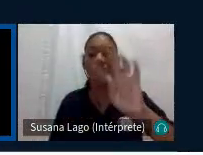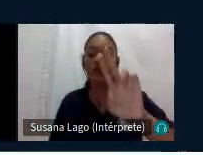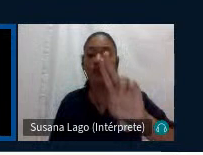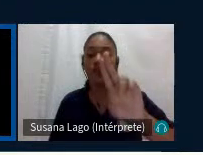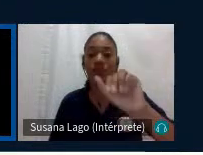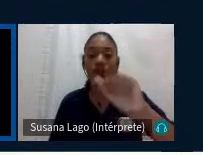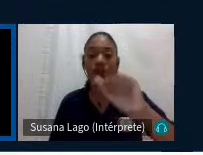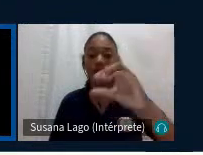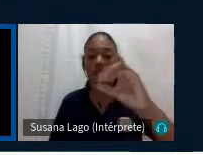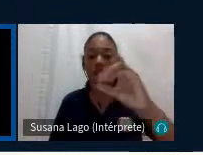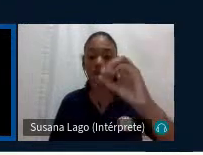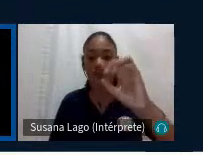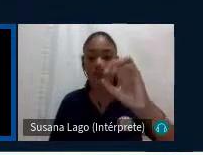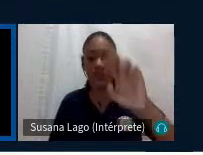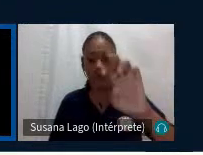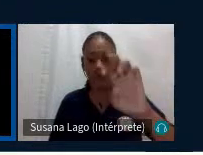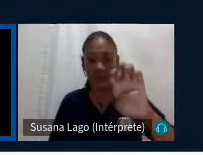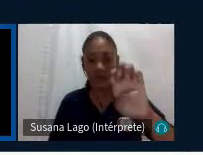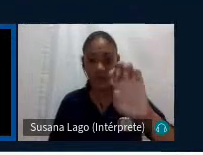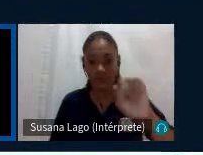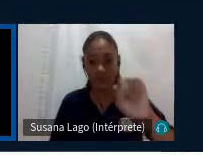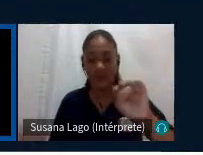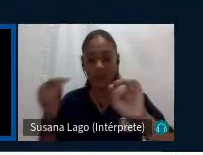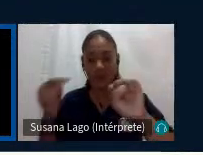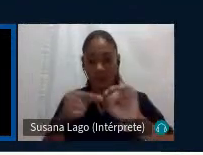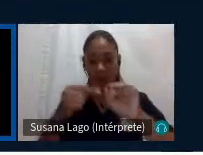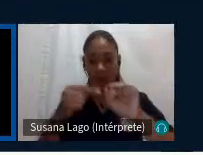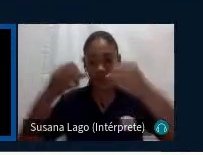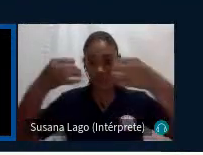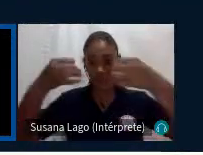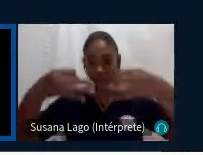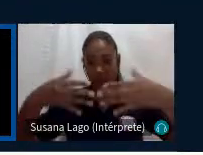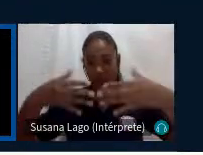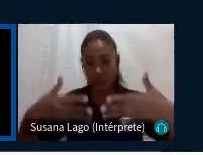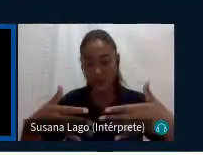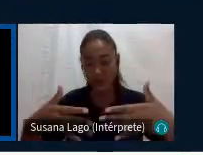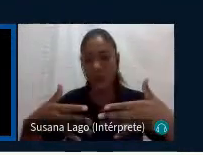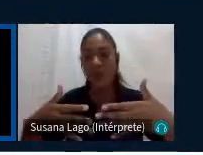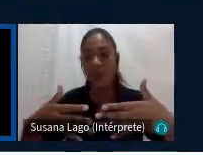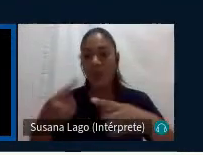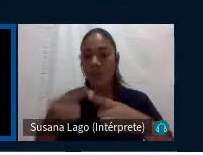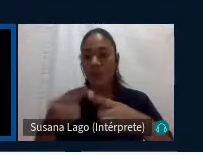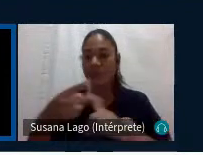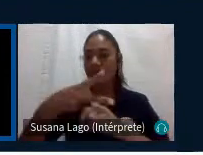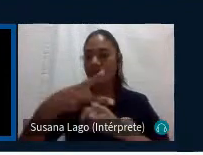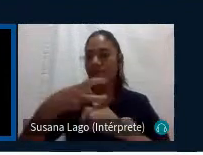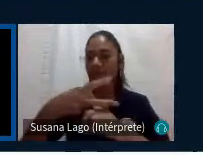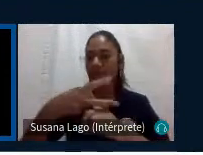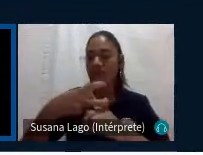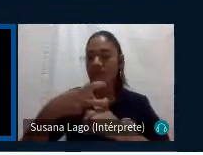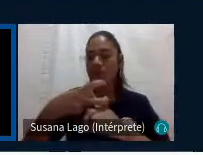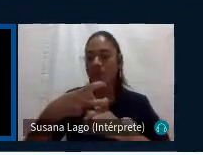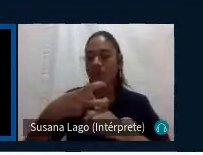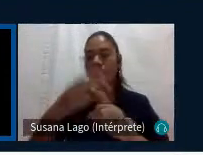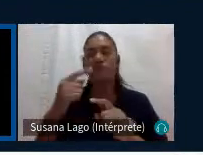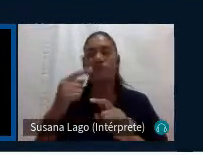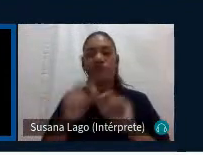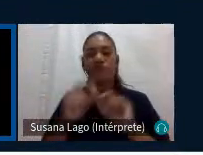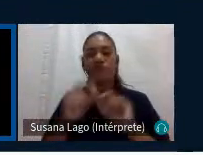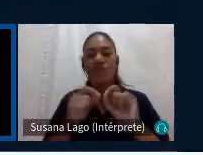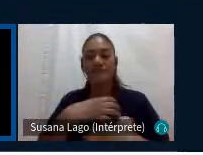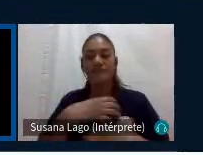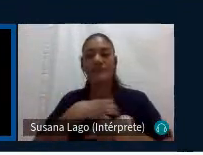os atuadores, que é o que ela falou de após eu sentir, eu penso e executo. Quem vai executar, que